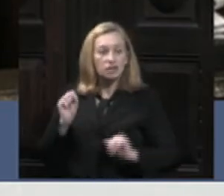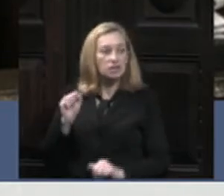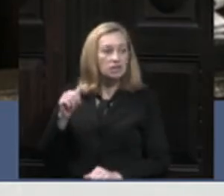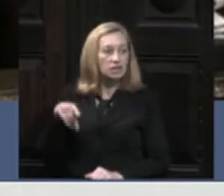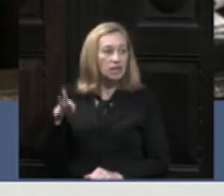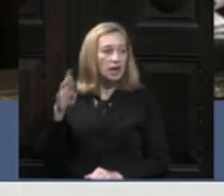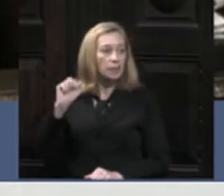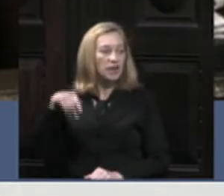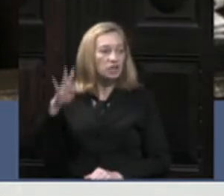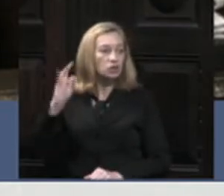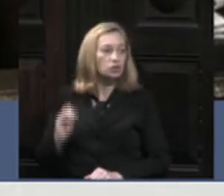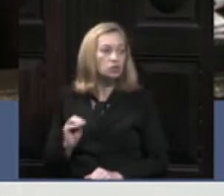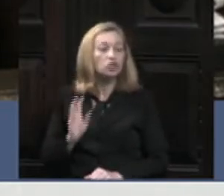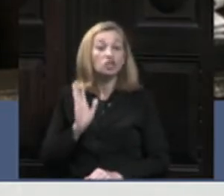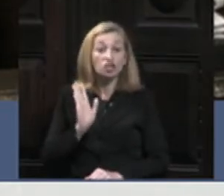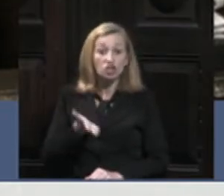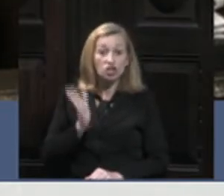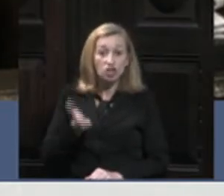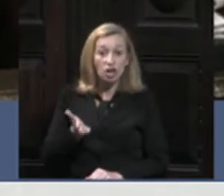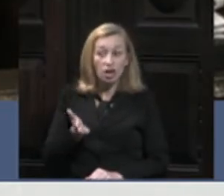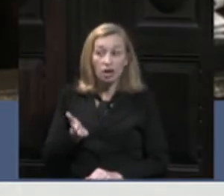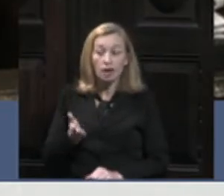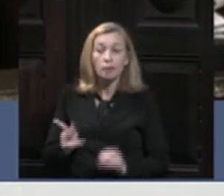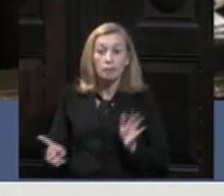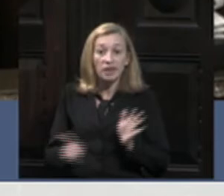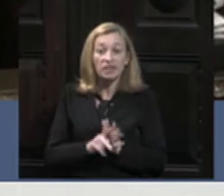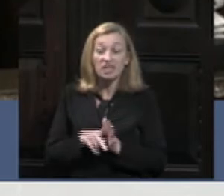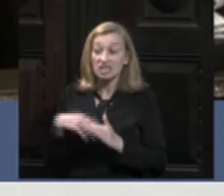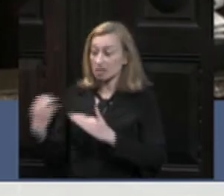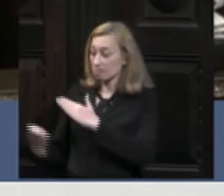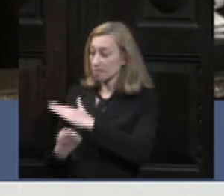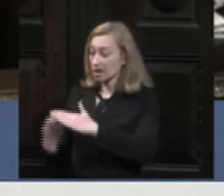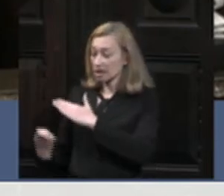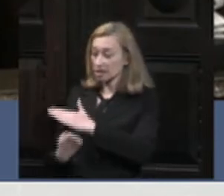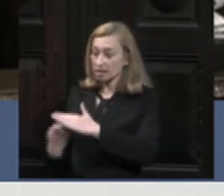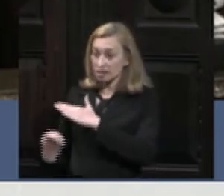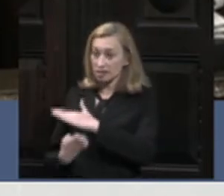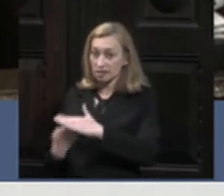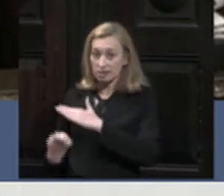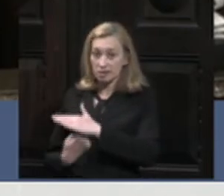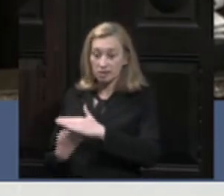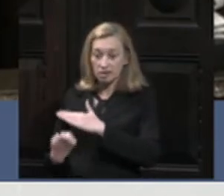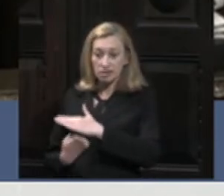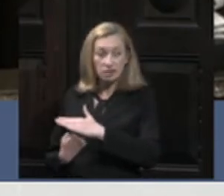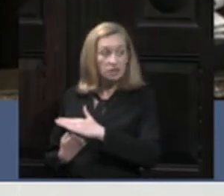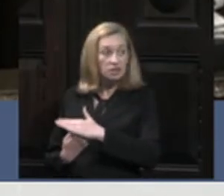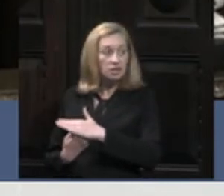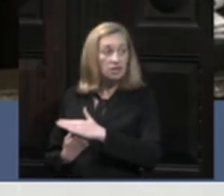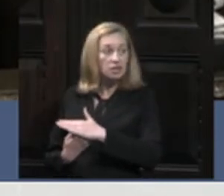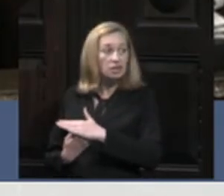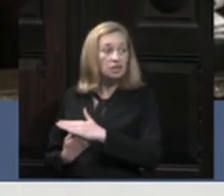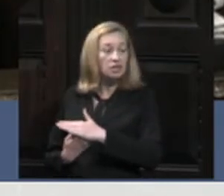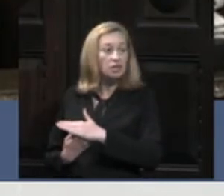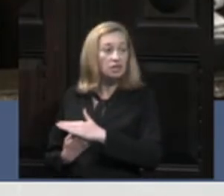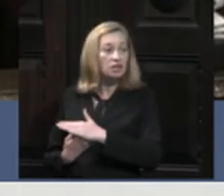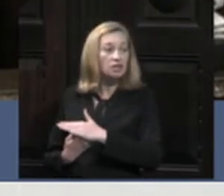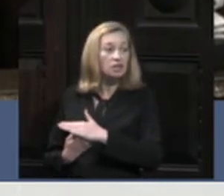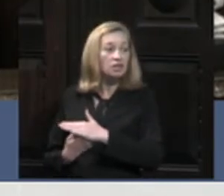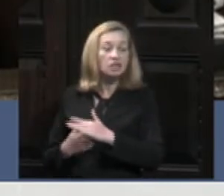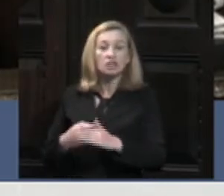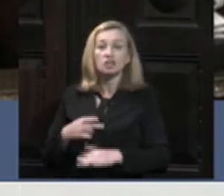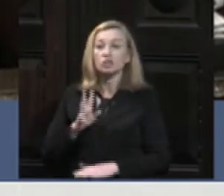nas mãos de empresas que são identificadas como